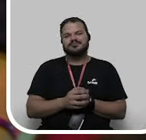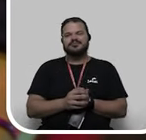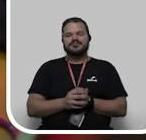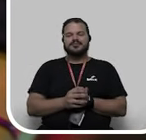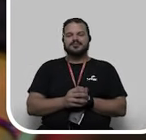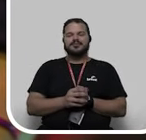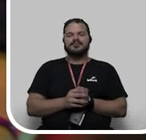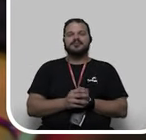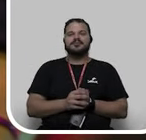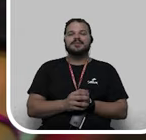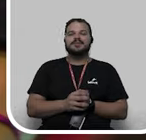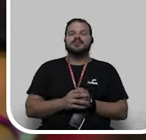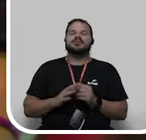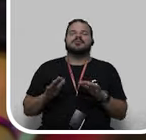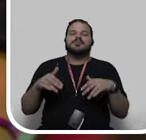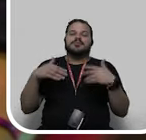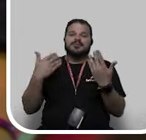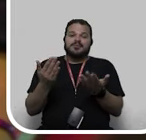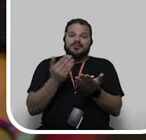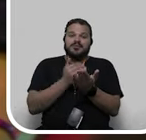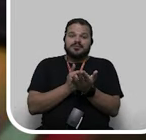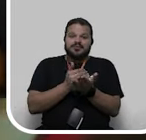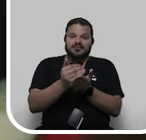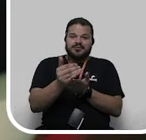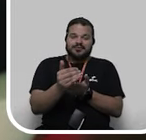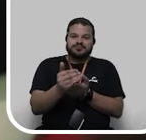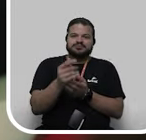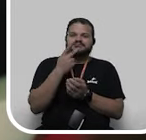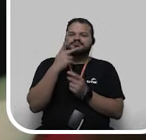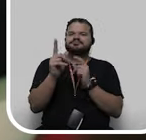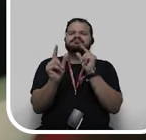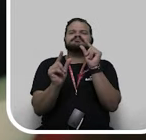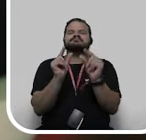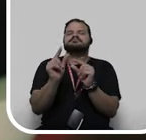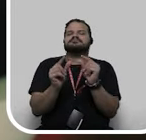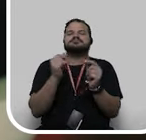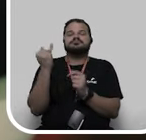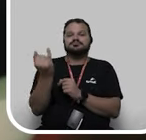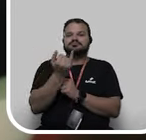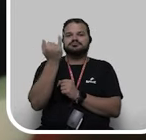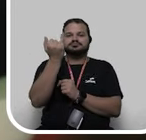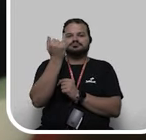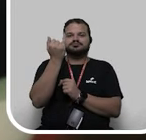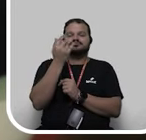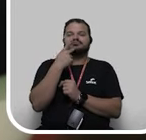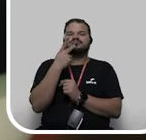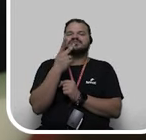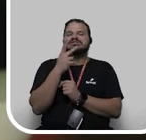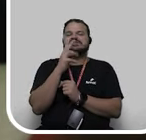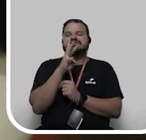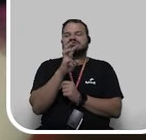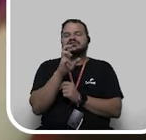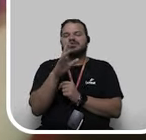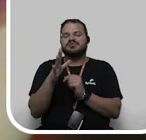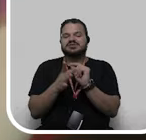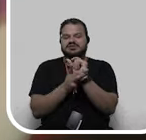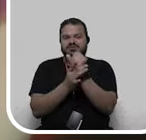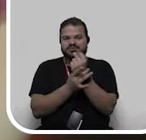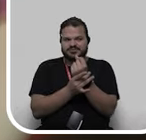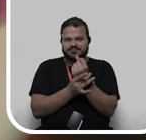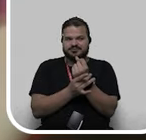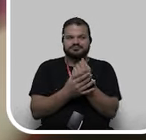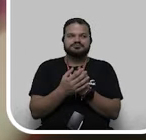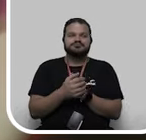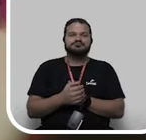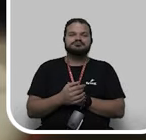Bom, vamos começar falando um pouquinho da importância do assunto de cibersegurança. A gente tem um desafio